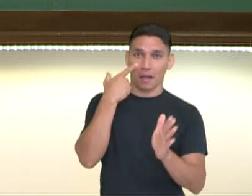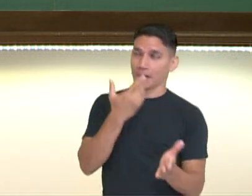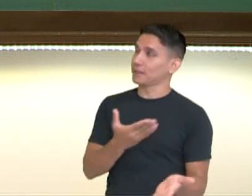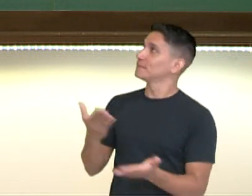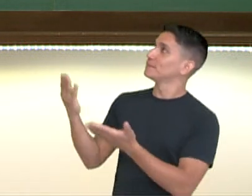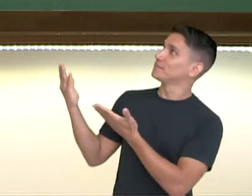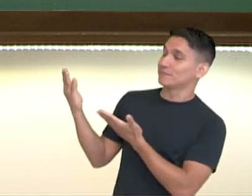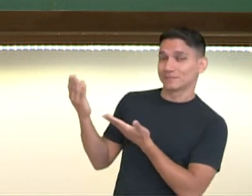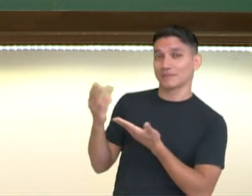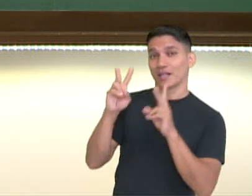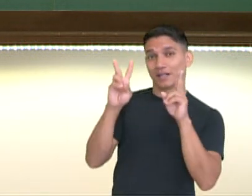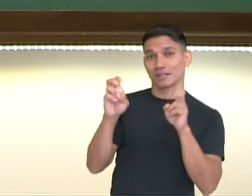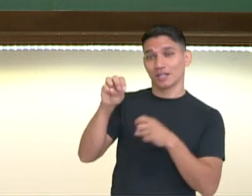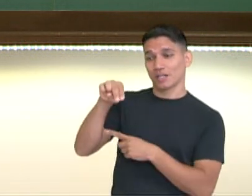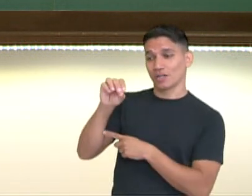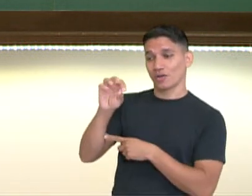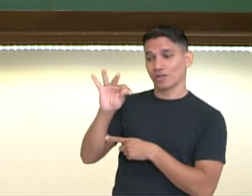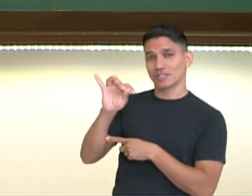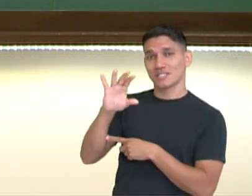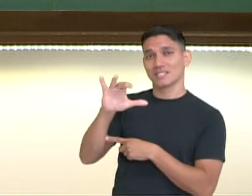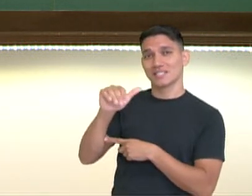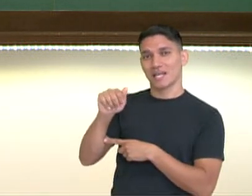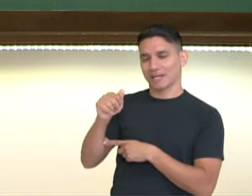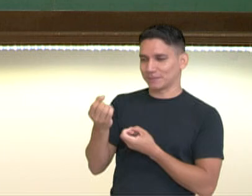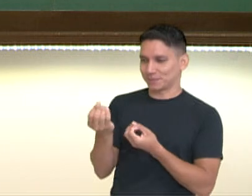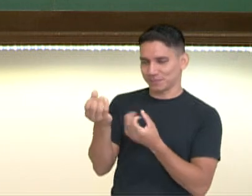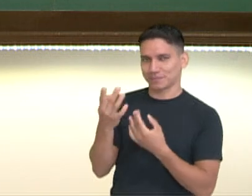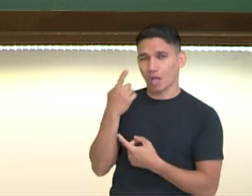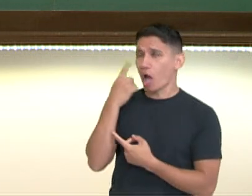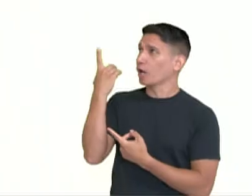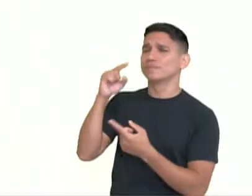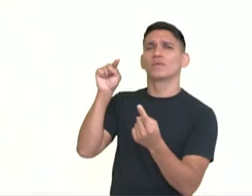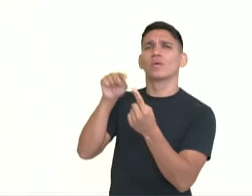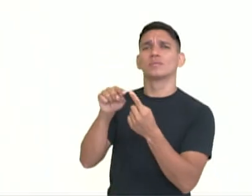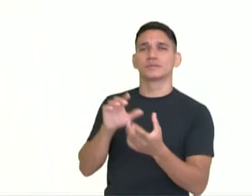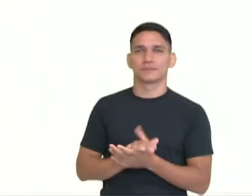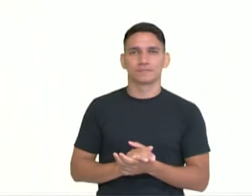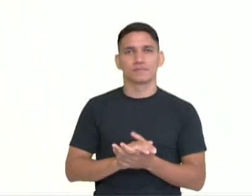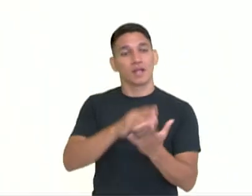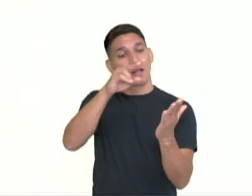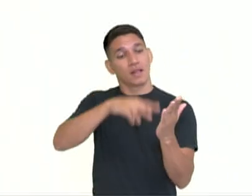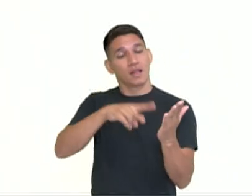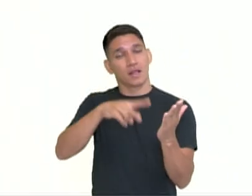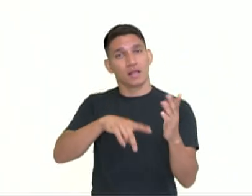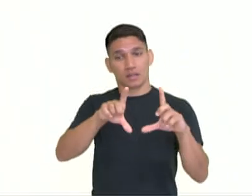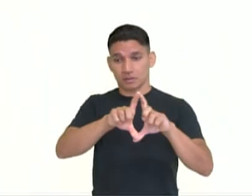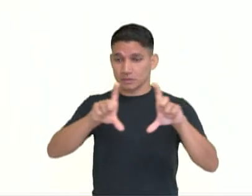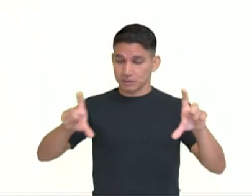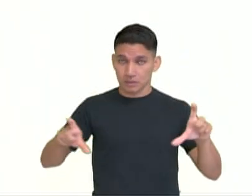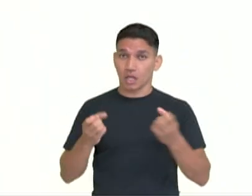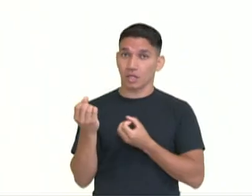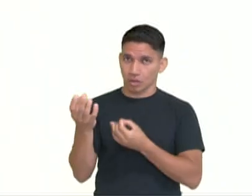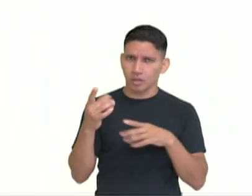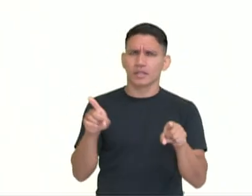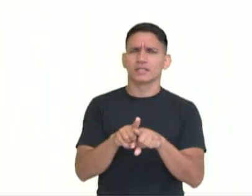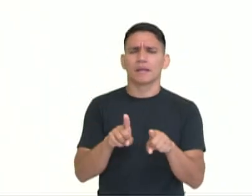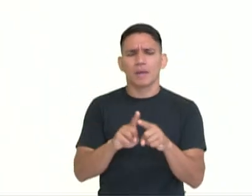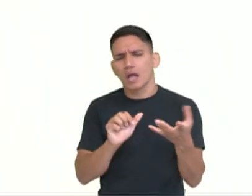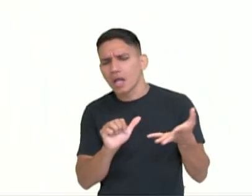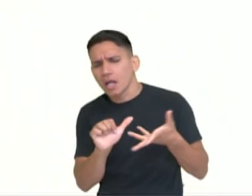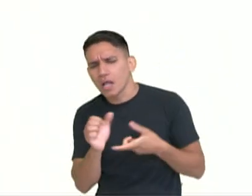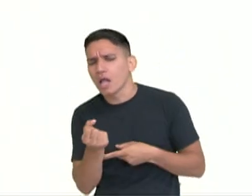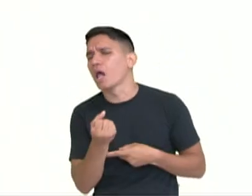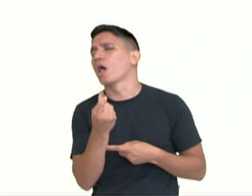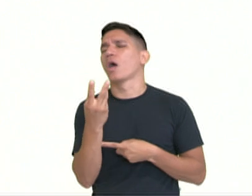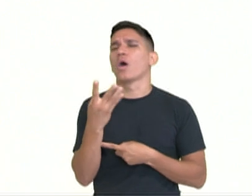aula sobre notícia. Vamos aos objetivos da aula? Ler trechos de uma notícia e reconhecer elementos